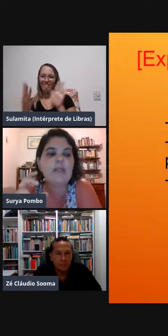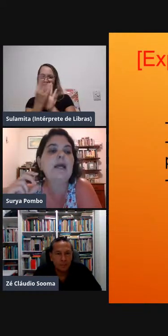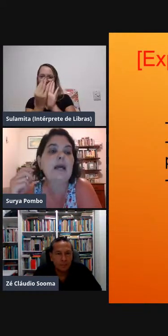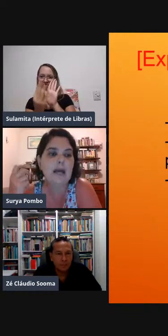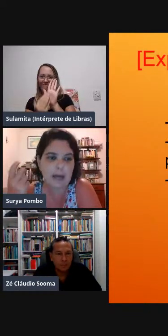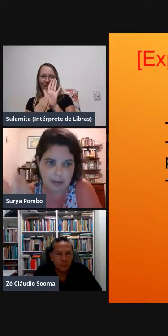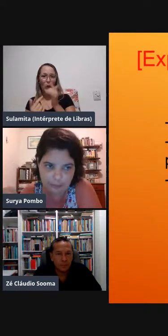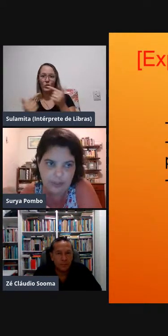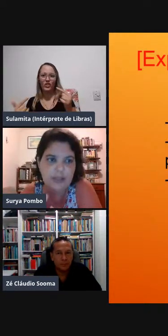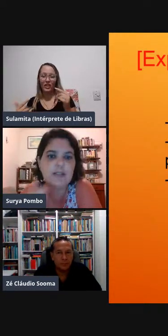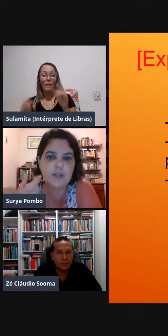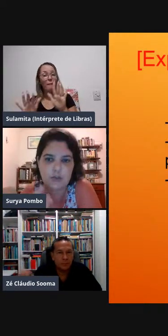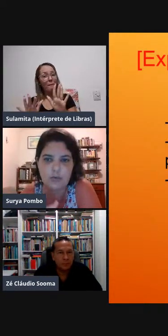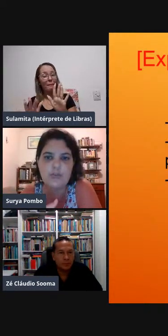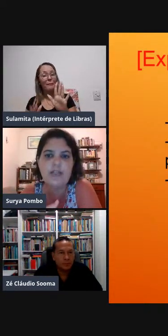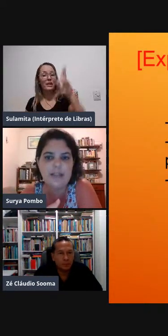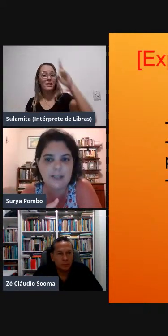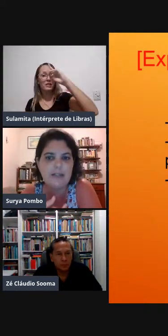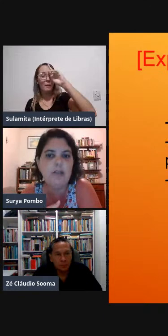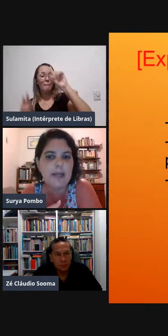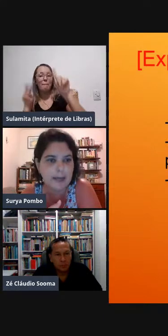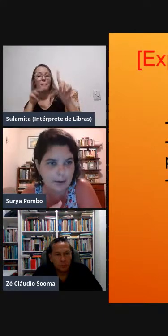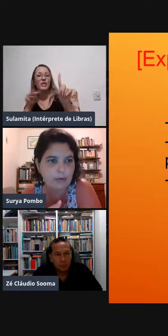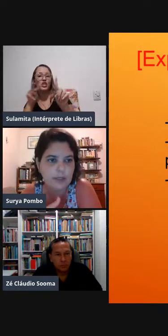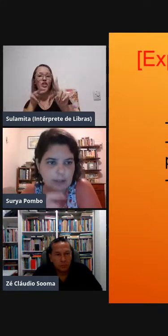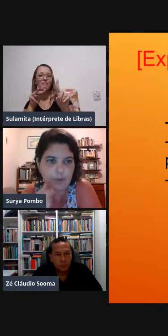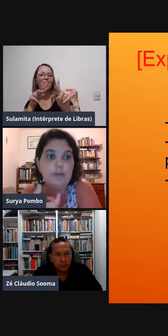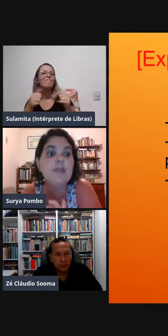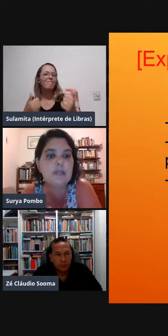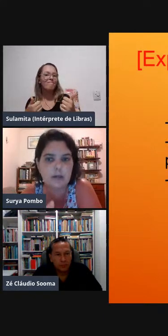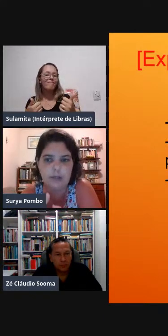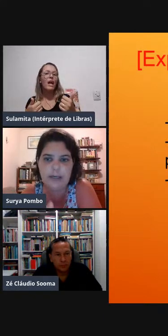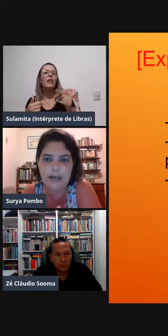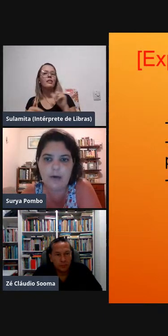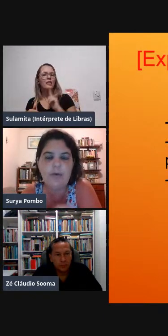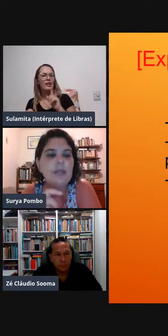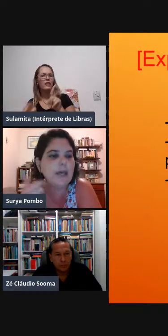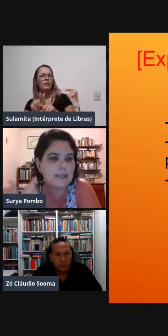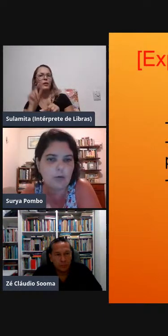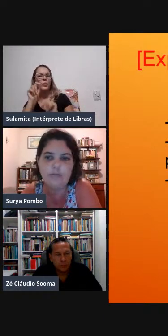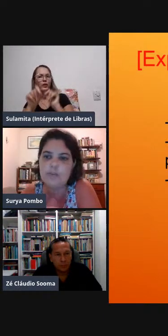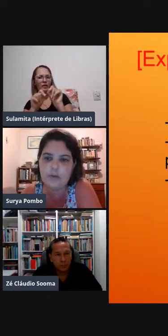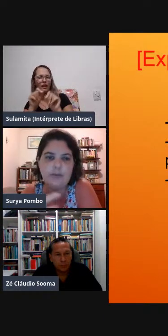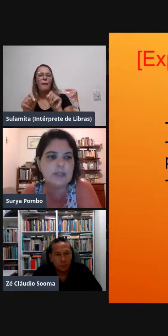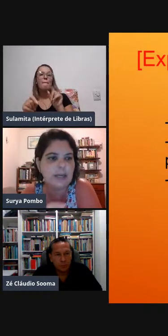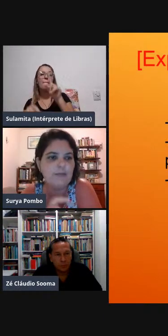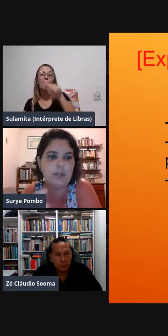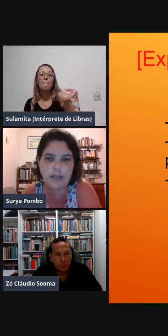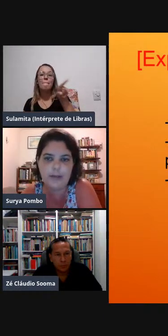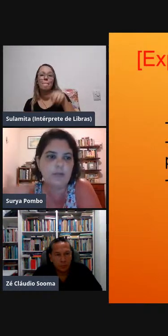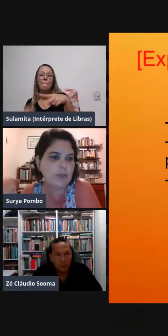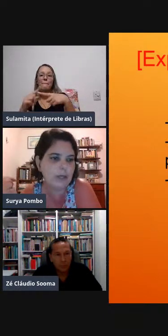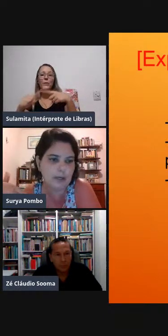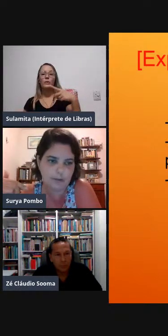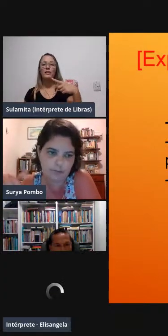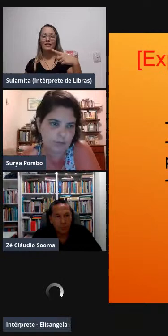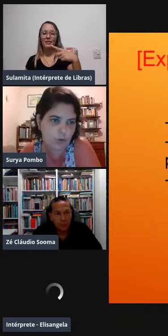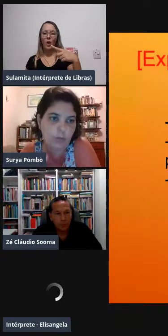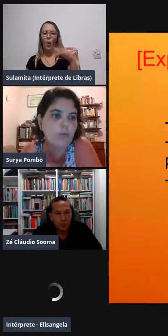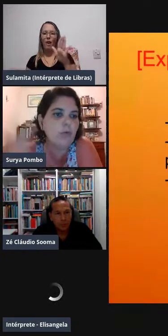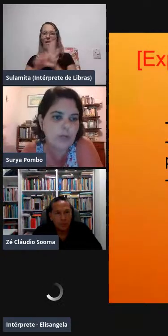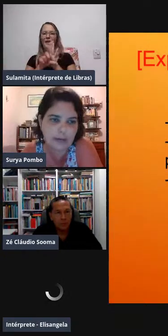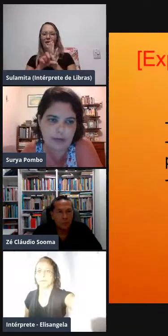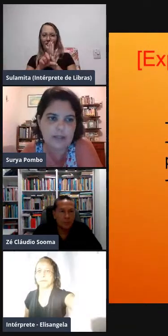histórica. Havia esse discurso da interdição legal, né, da proibição legal, e essa confusão entre escravo e negro, que